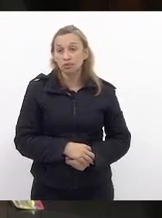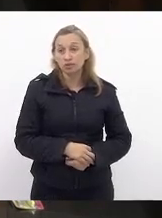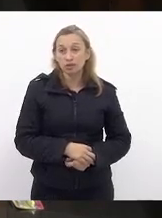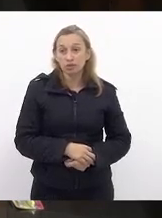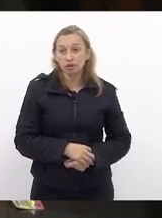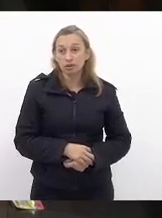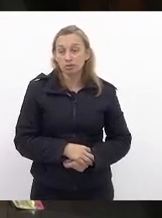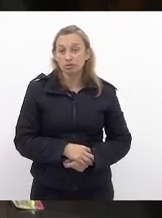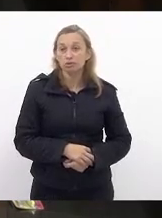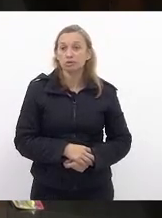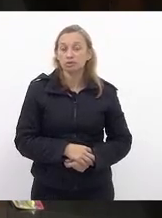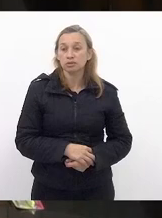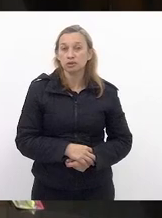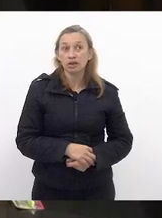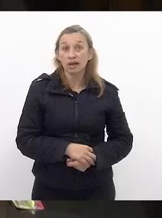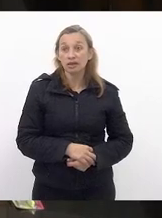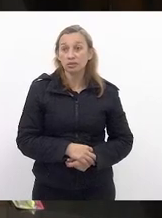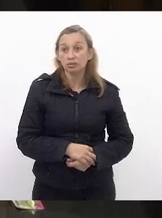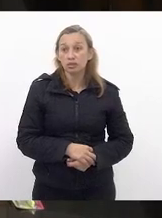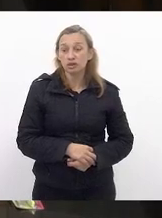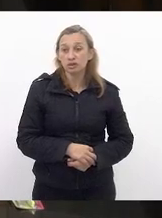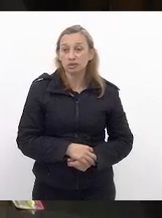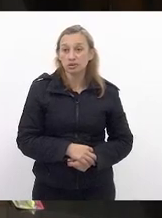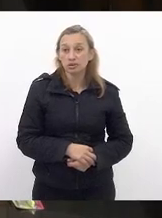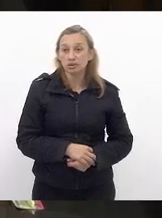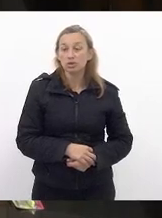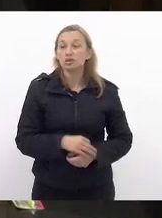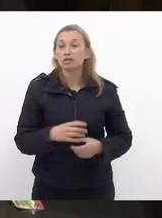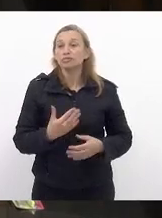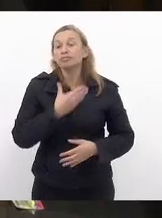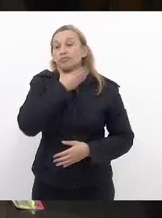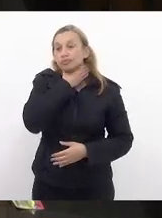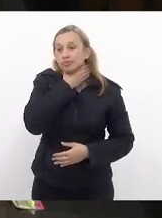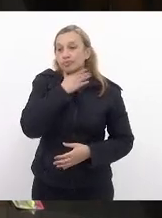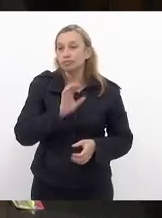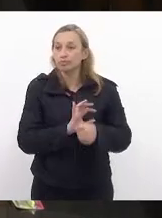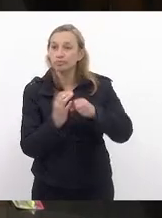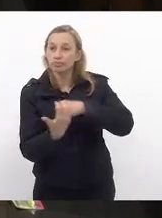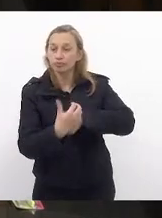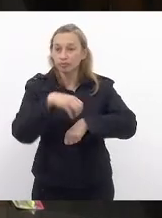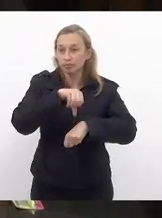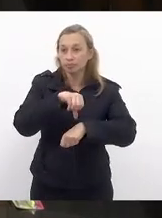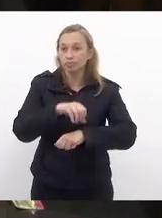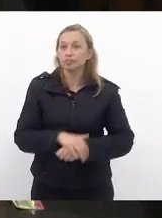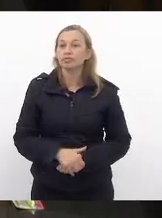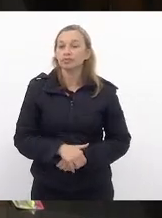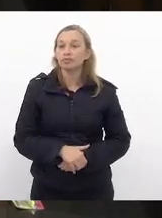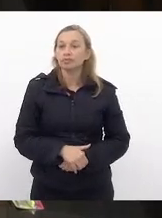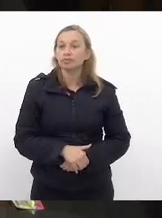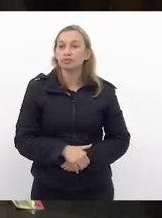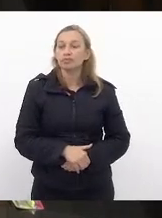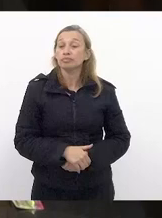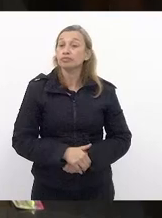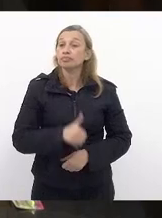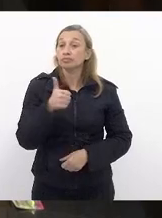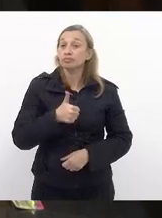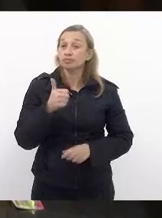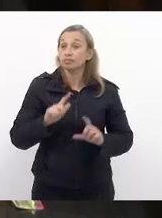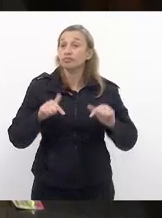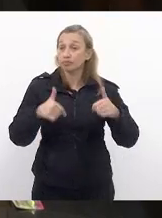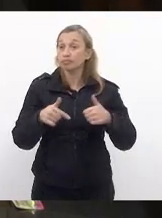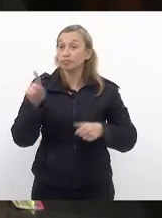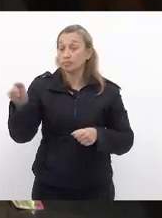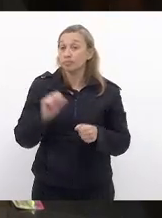de gerir a crise do convite na prefeitura Aliás a primeira atitude que ele